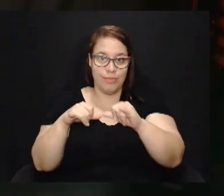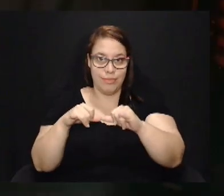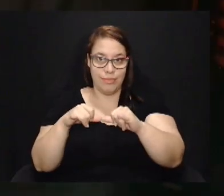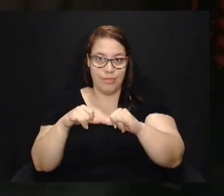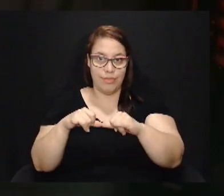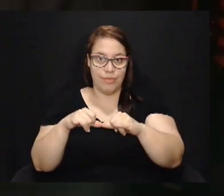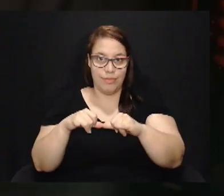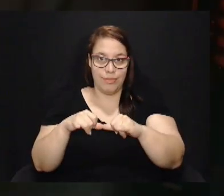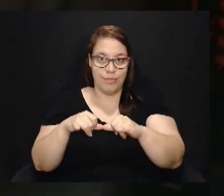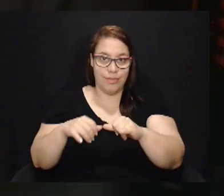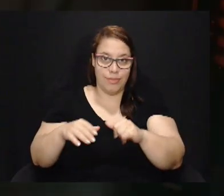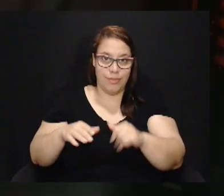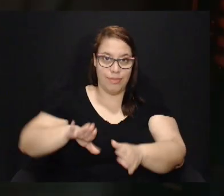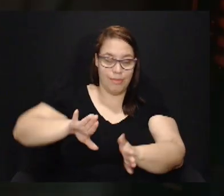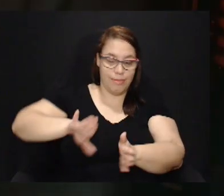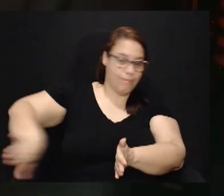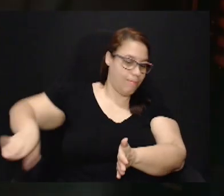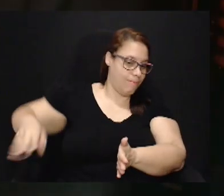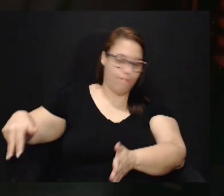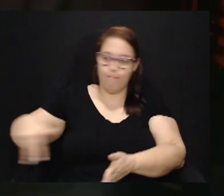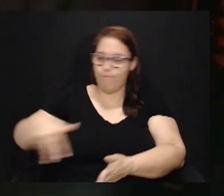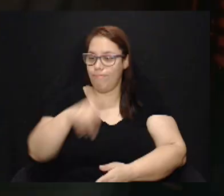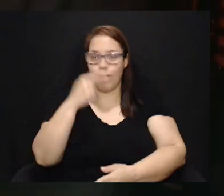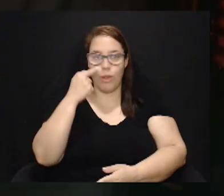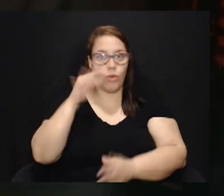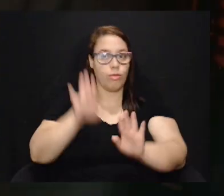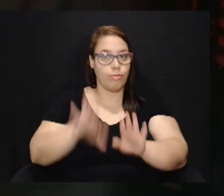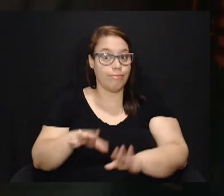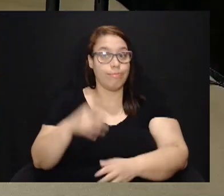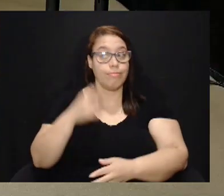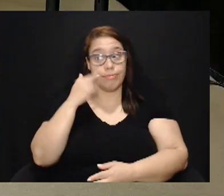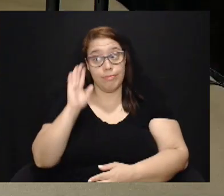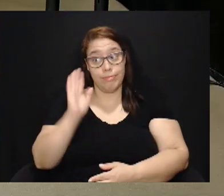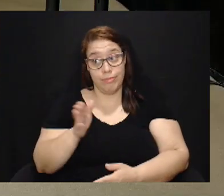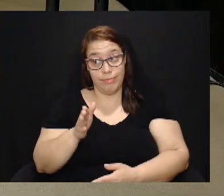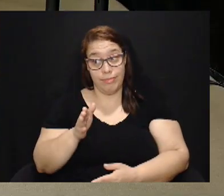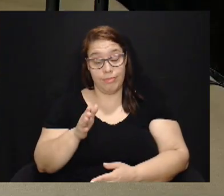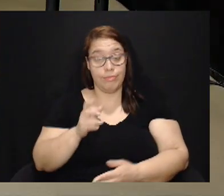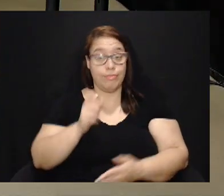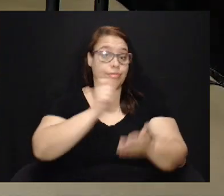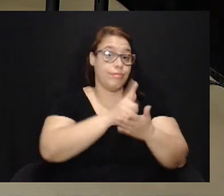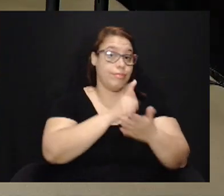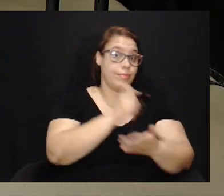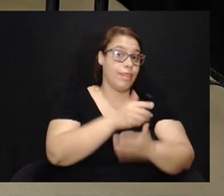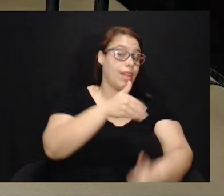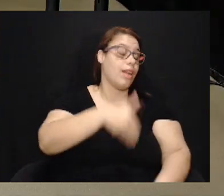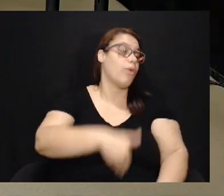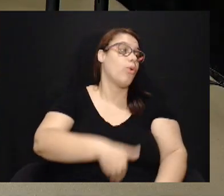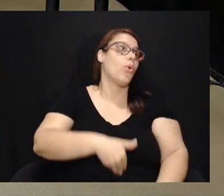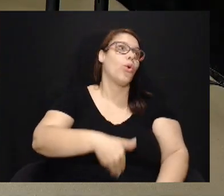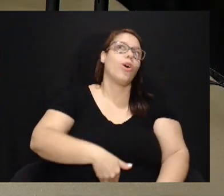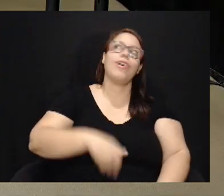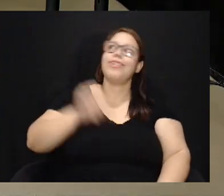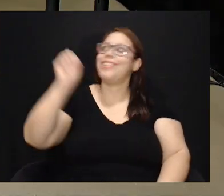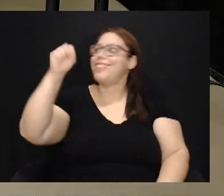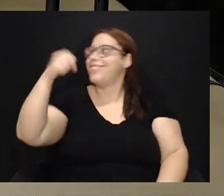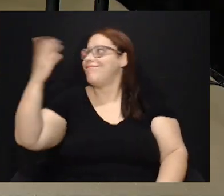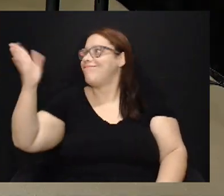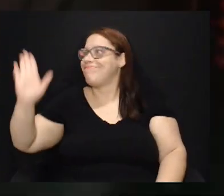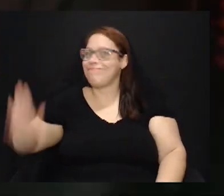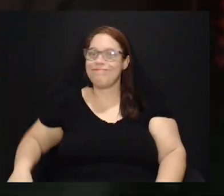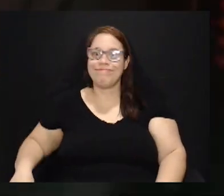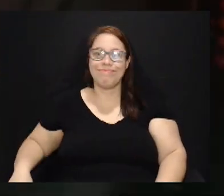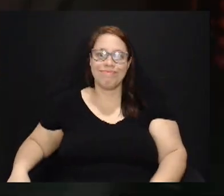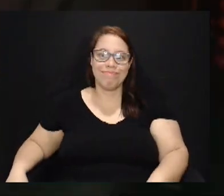por aqui, não vai lá, fica, porque senão já O viu. ideal Né? é fazer compra sem fome, hein? Totalmente. Nossa, você vai com fome, você